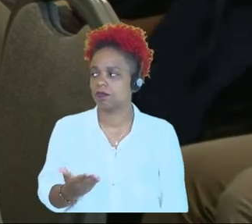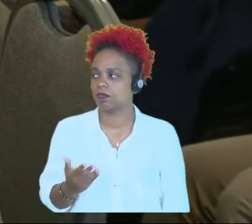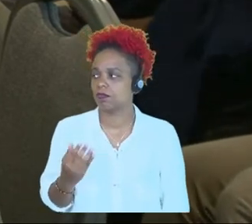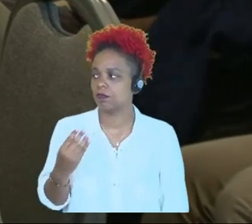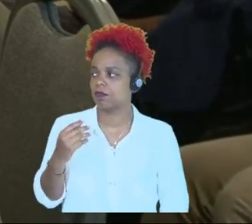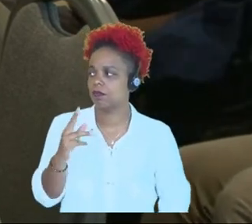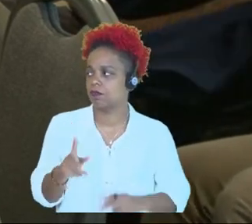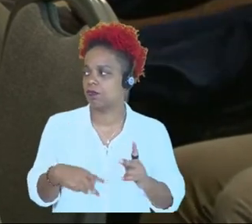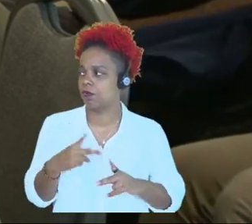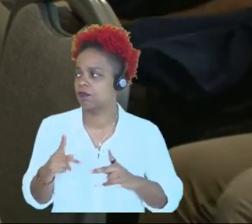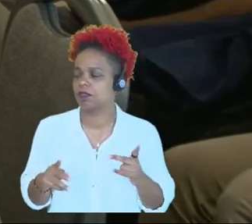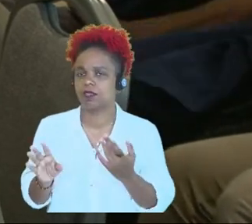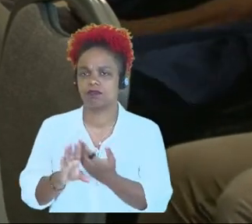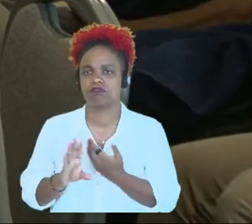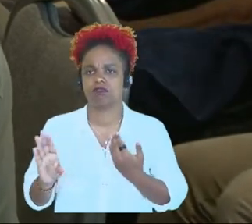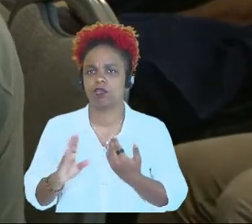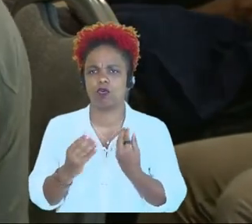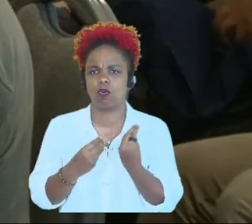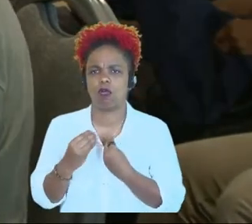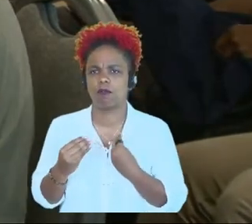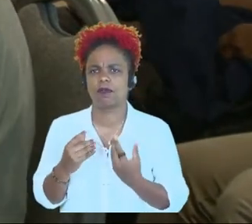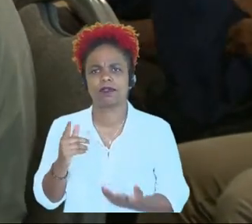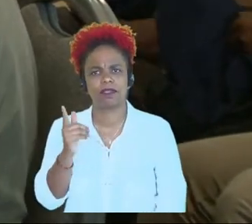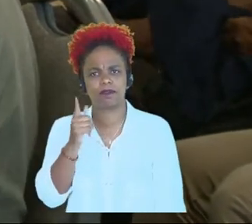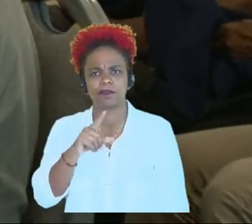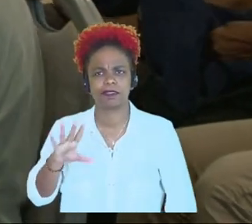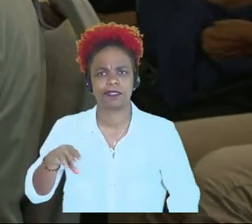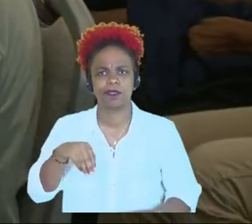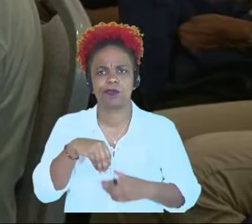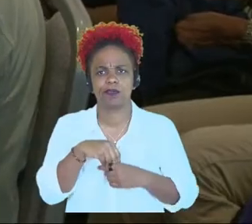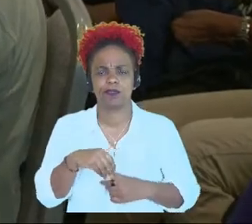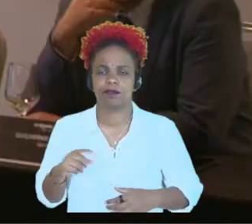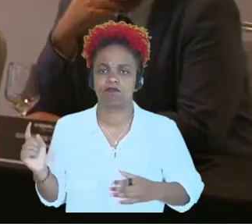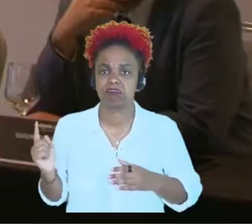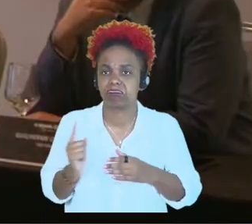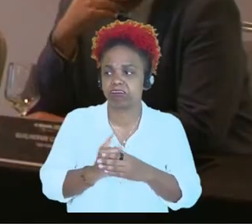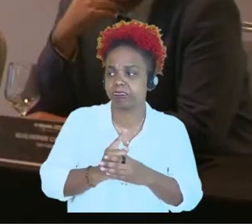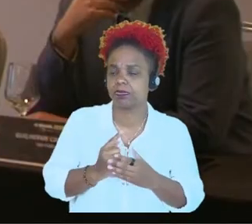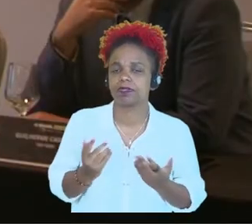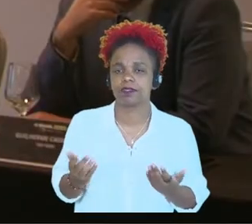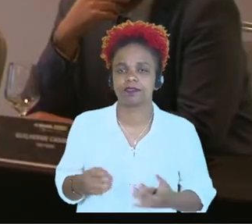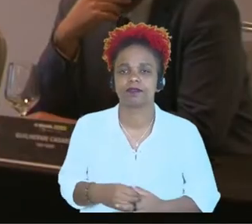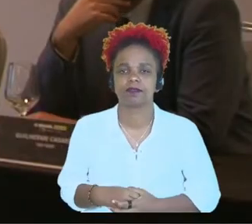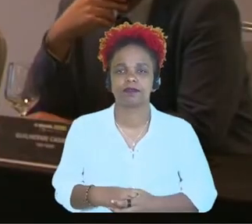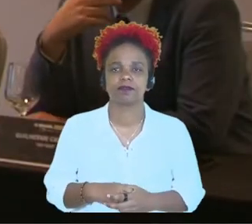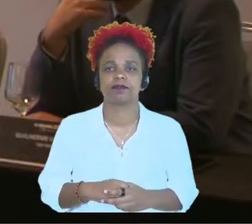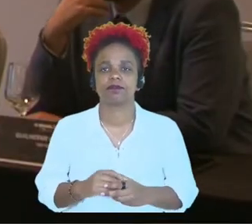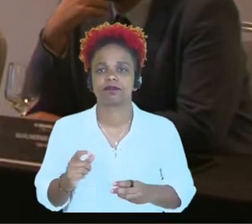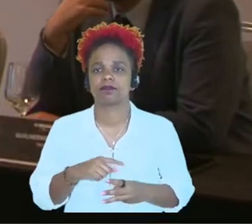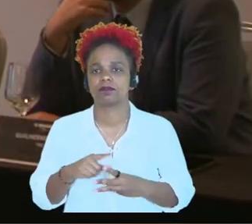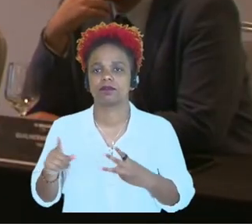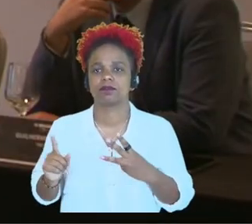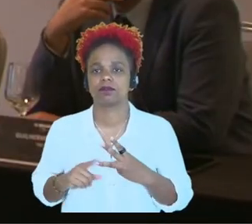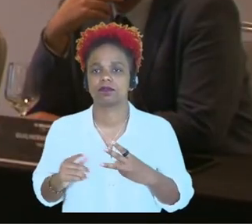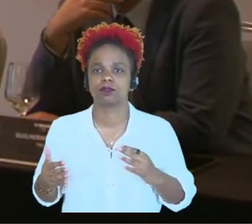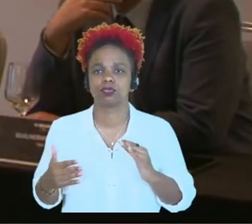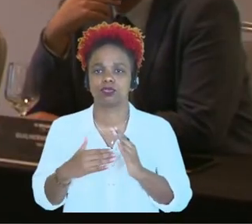essa população está excluída. Como incluí-la? Muito bom. Mais uma para fechar aqui, então, a roda, aqui na